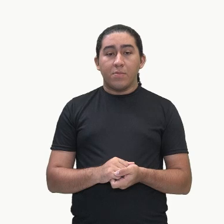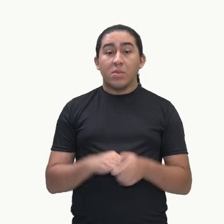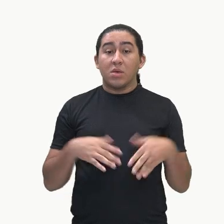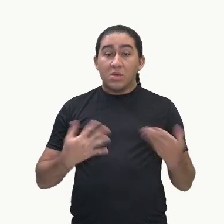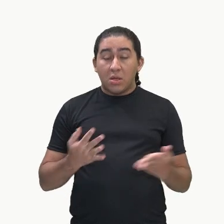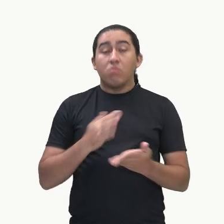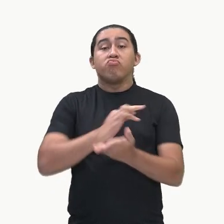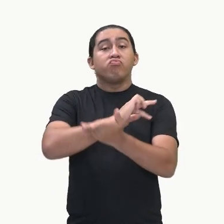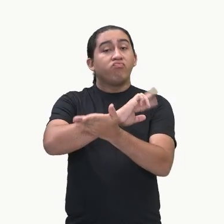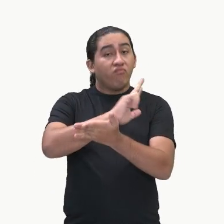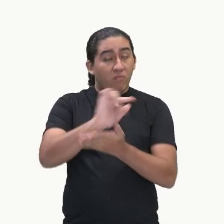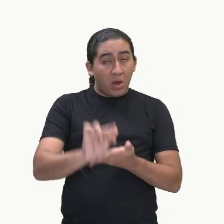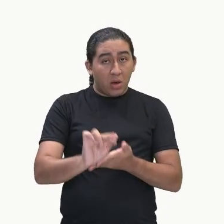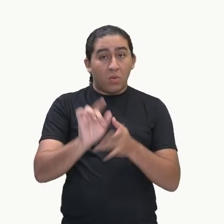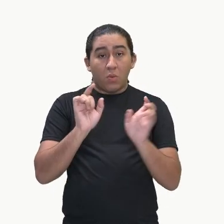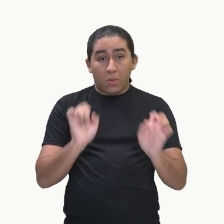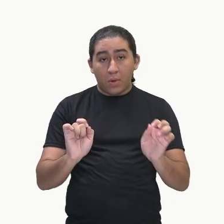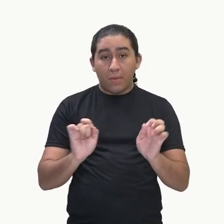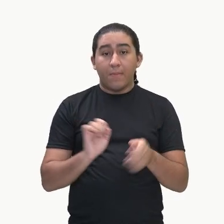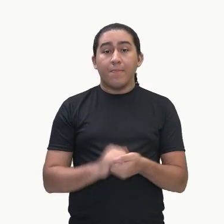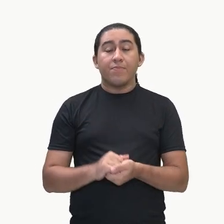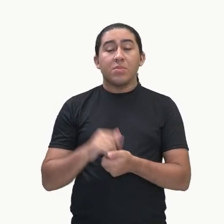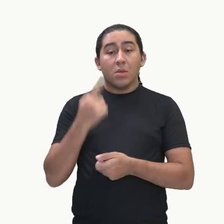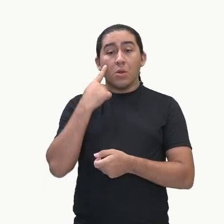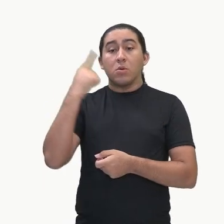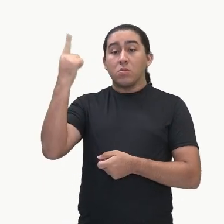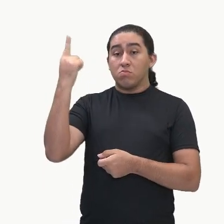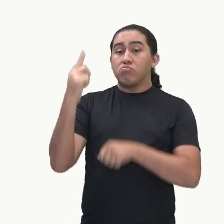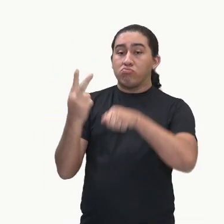são basicamente esses